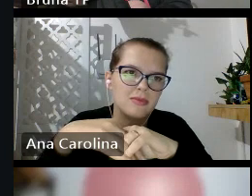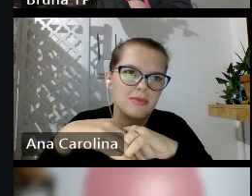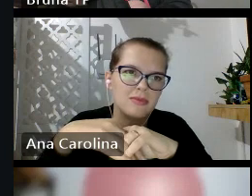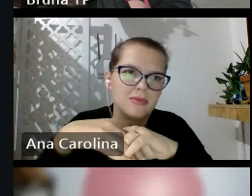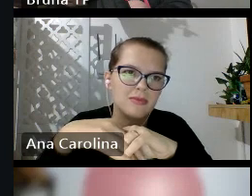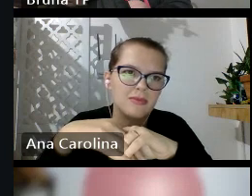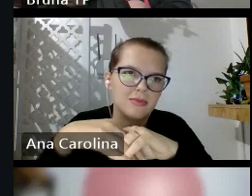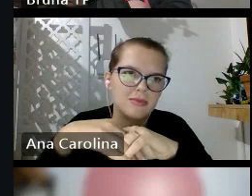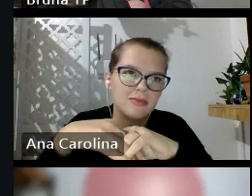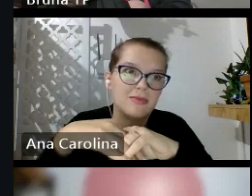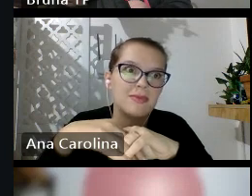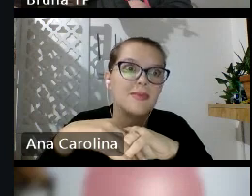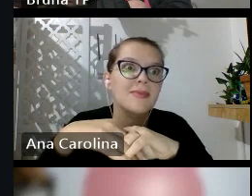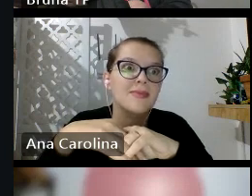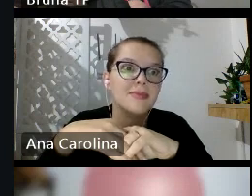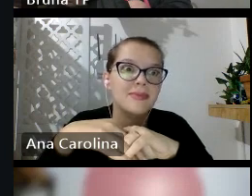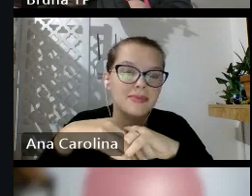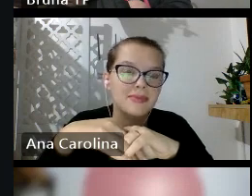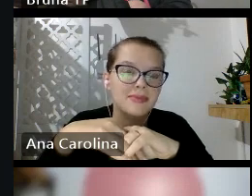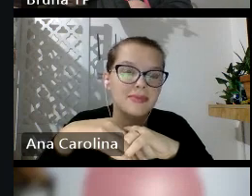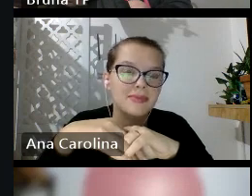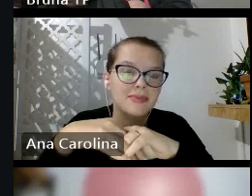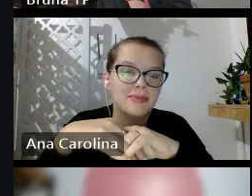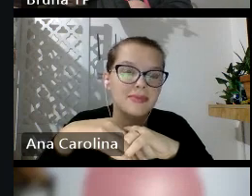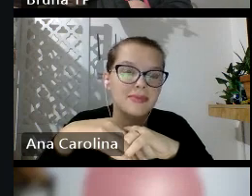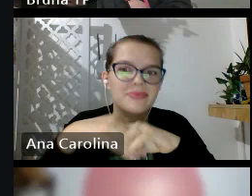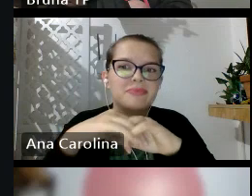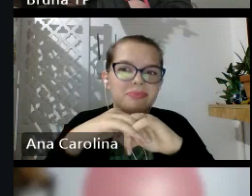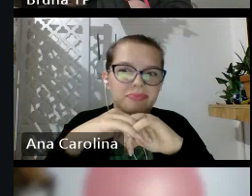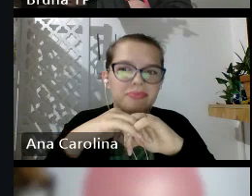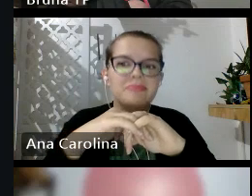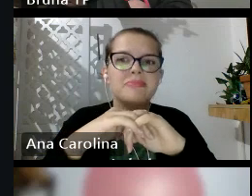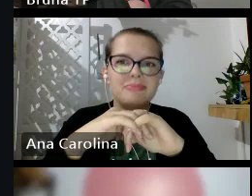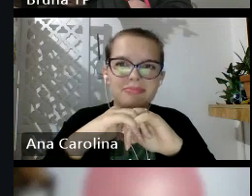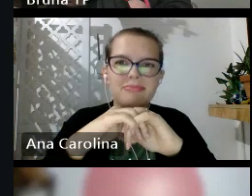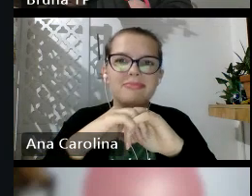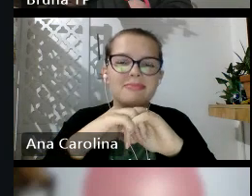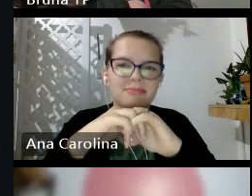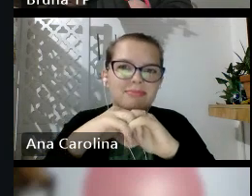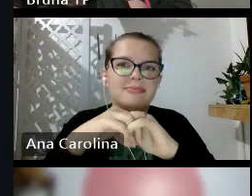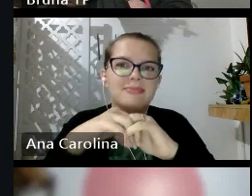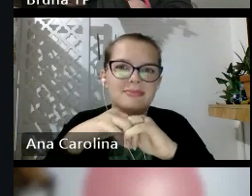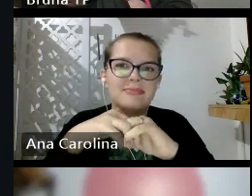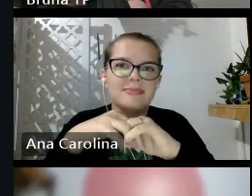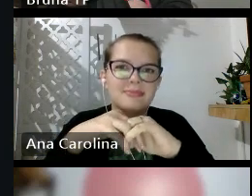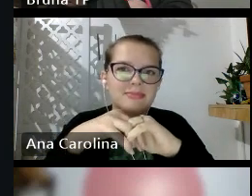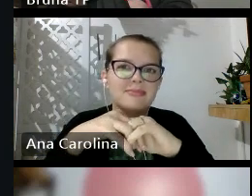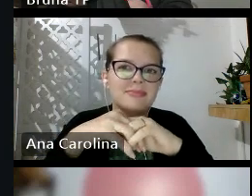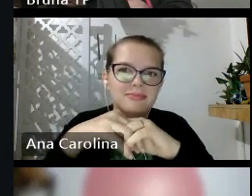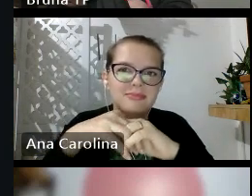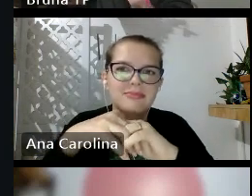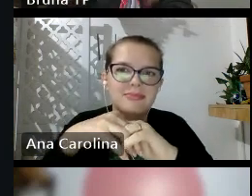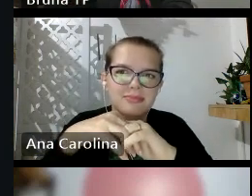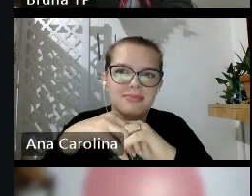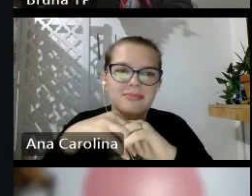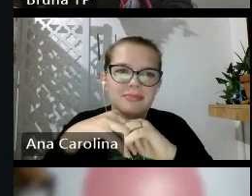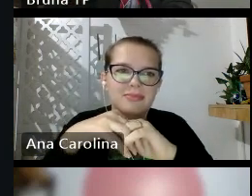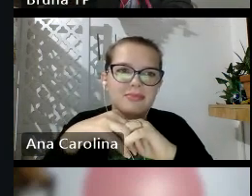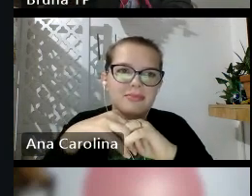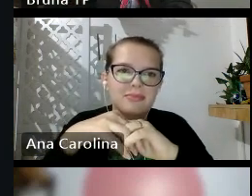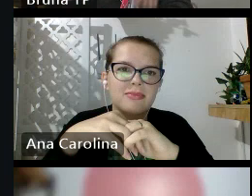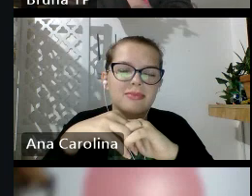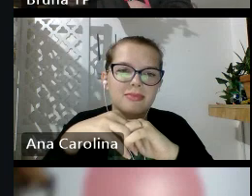construtora. Então, olhem o grau de responsabilidade que a gente tem. É muito grande. A